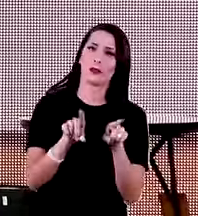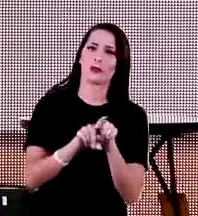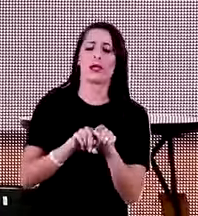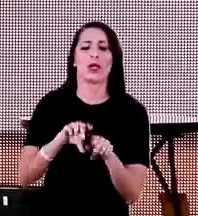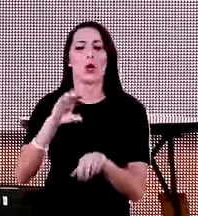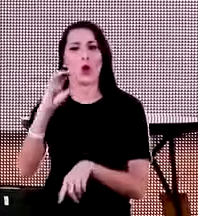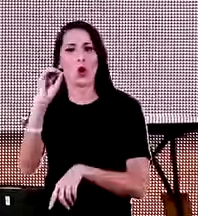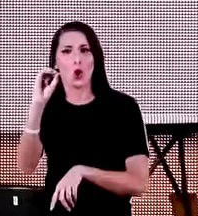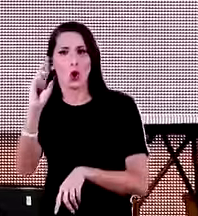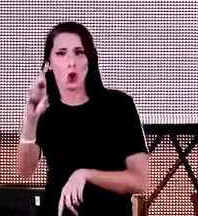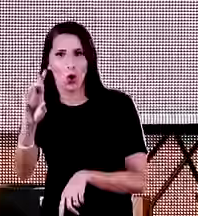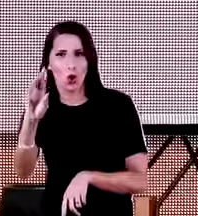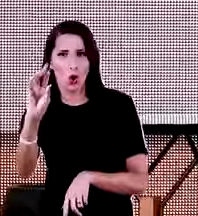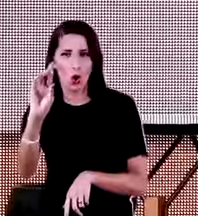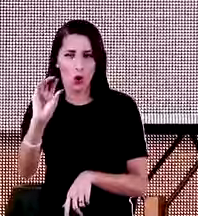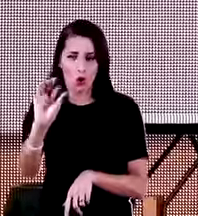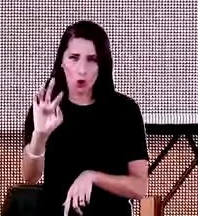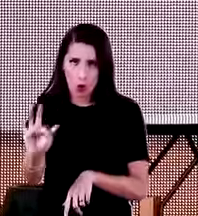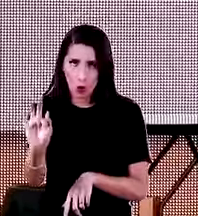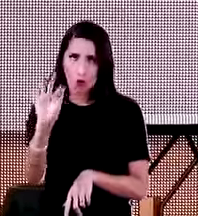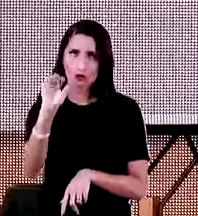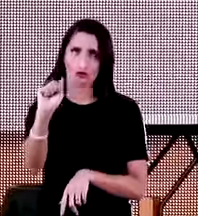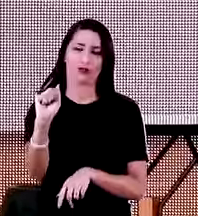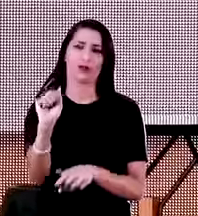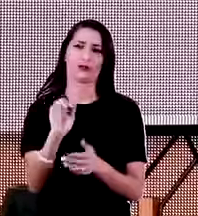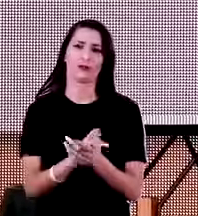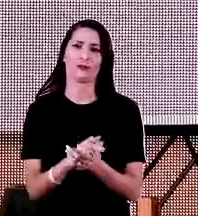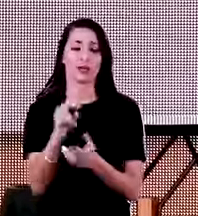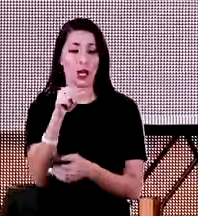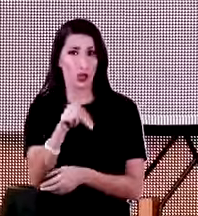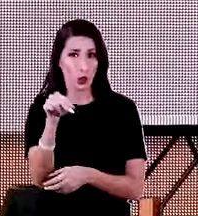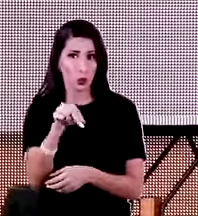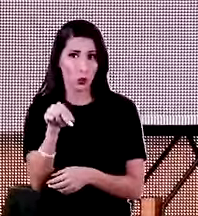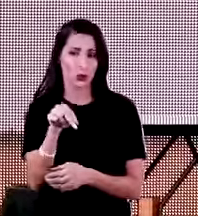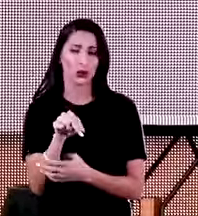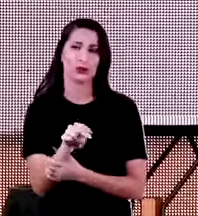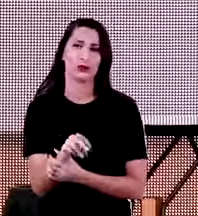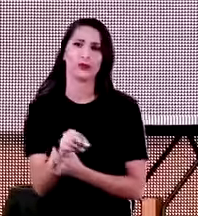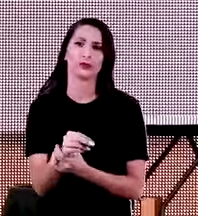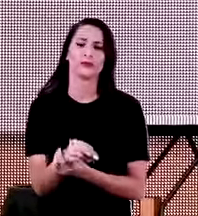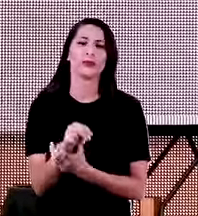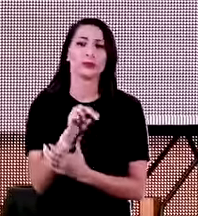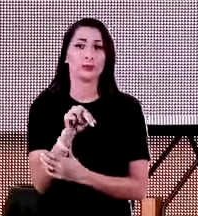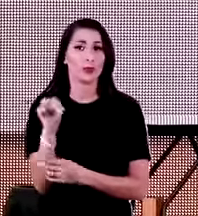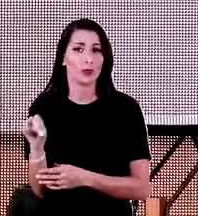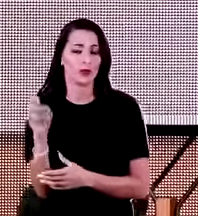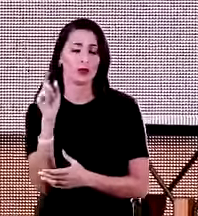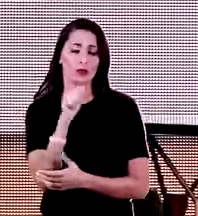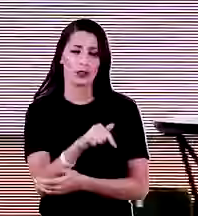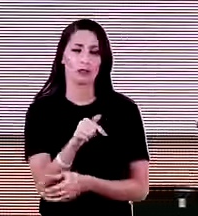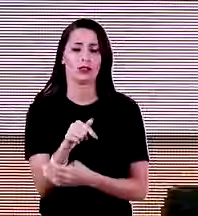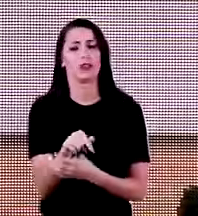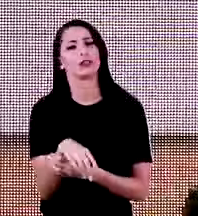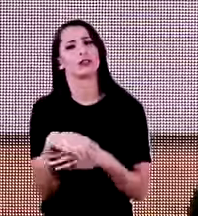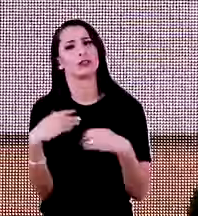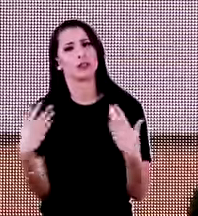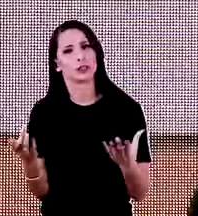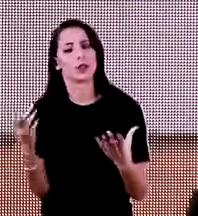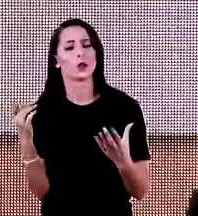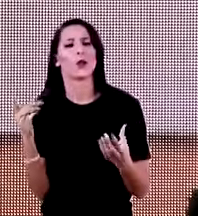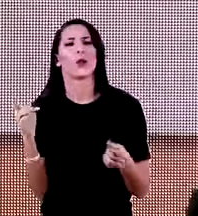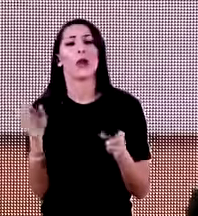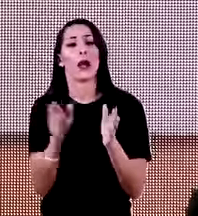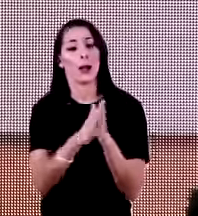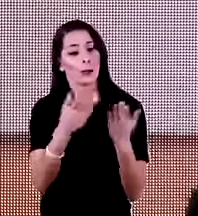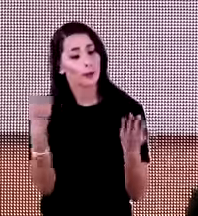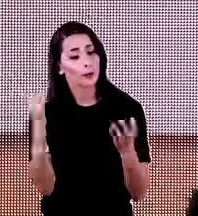estavam experimentando o amargo que é passar pelo luto. Mas a Bíblia mostra